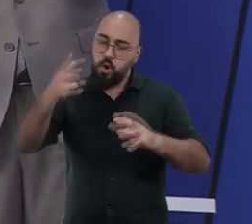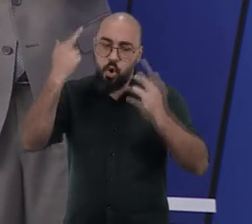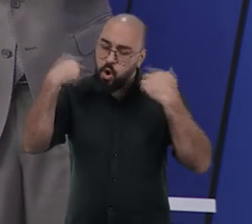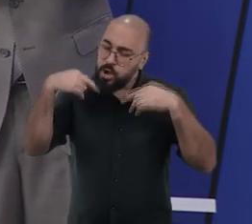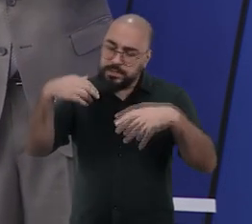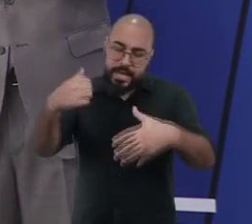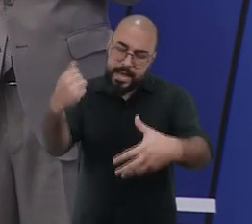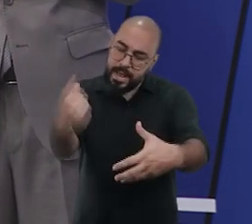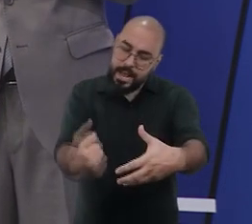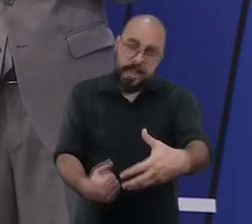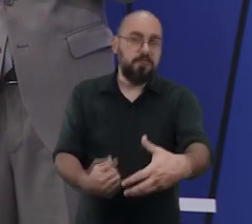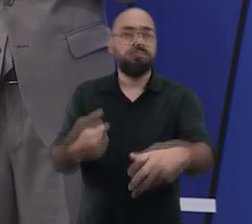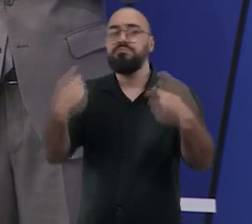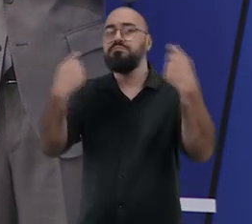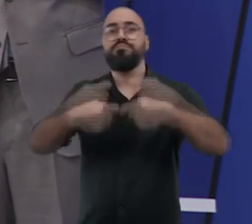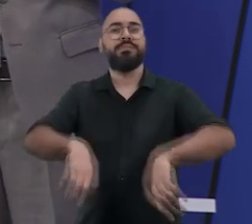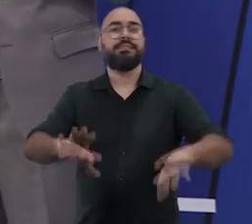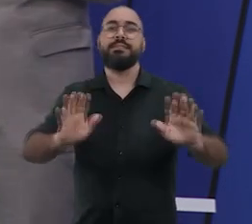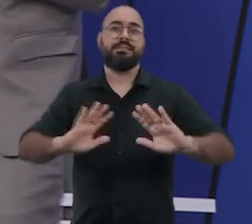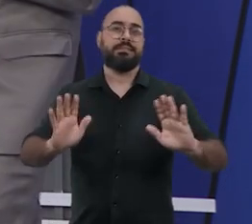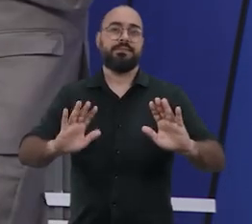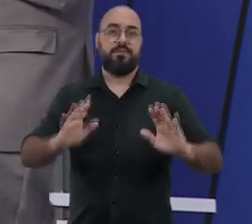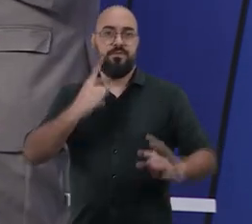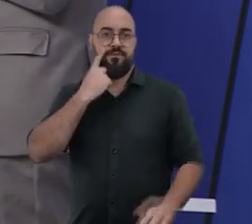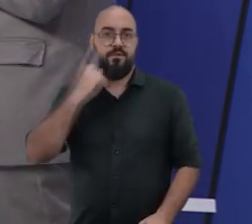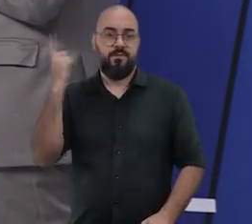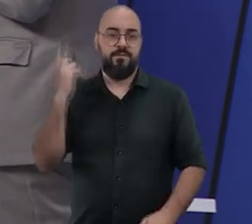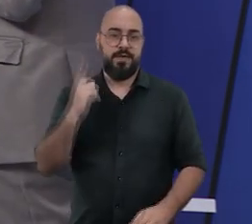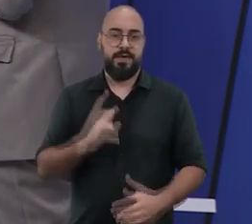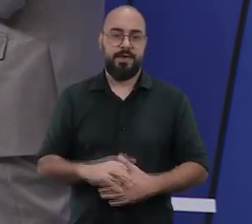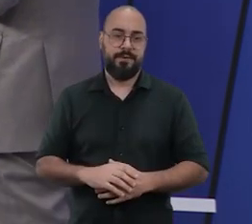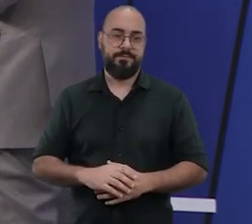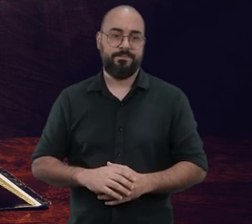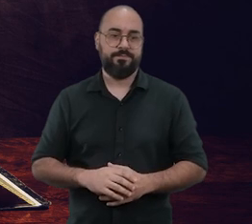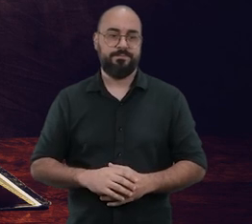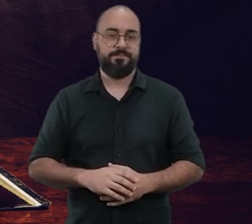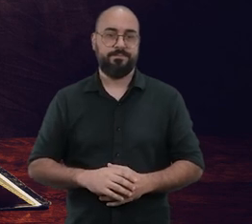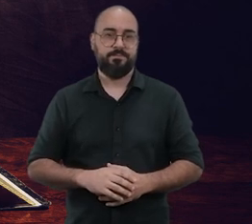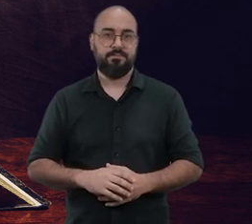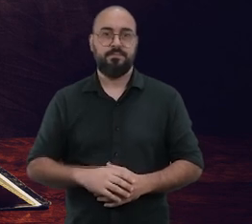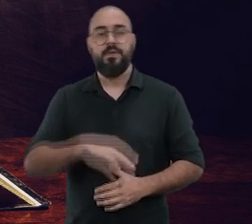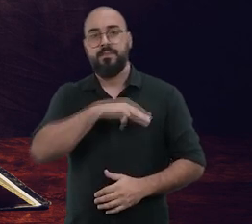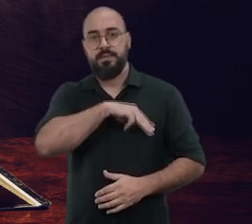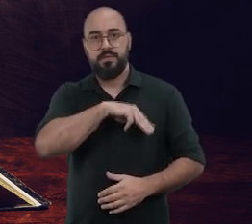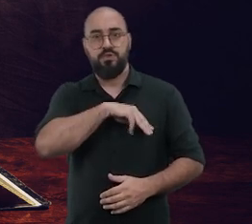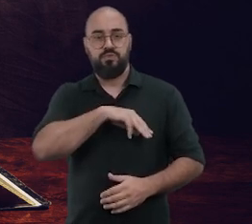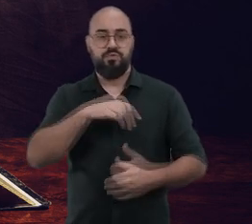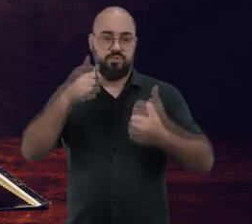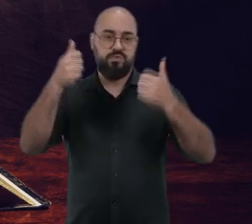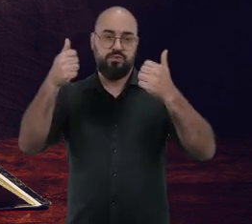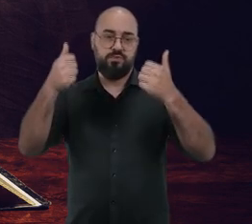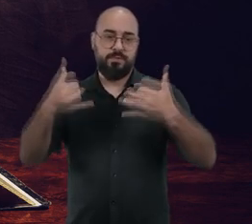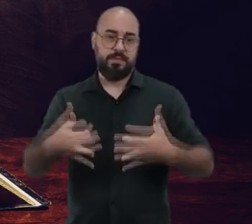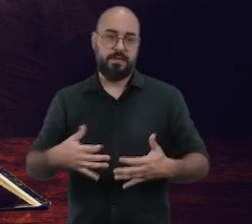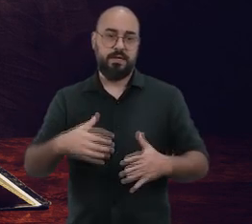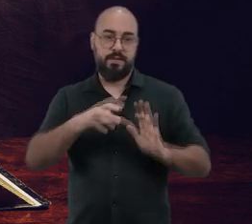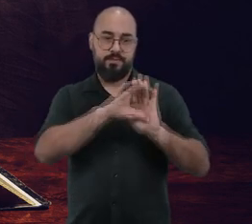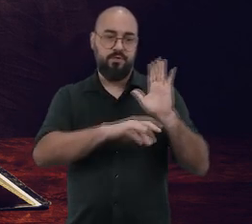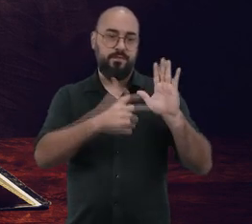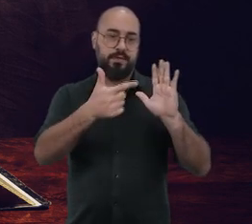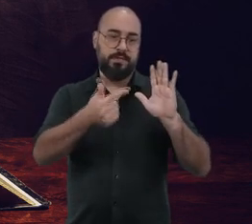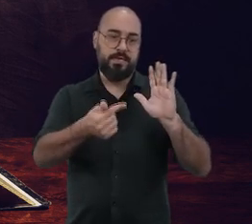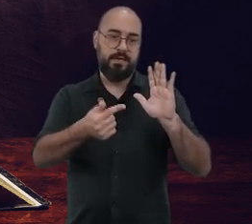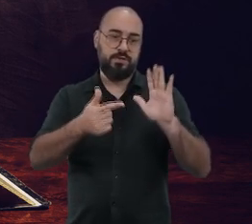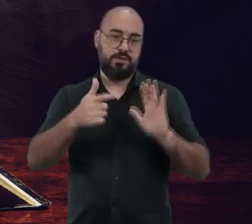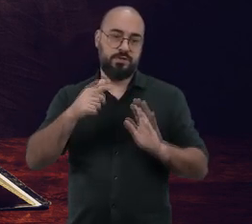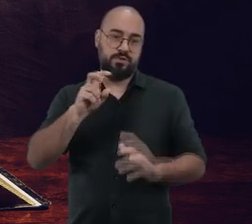morrerem para salvar o ser humano. Venha comigo até a Bíblia, onde lemos o seguinte: e Jesus, clamando outra